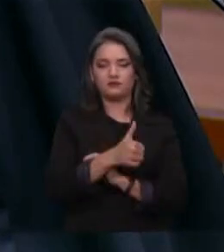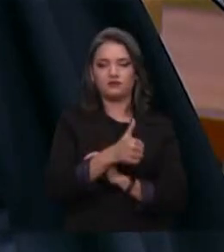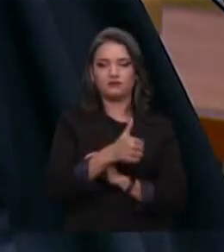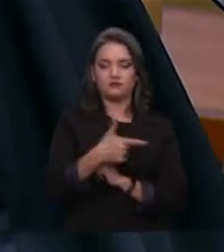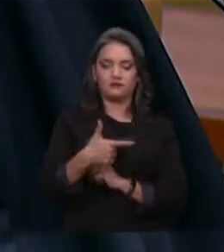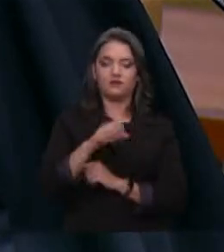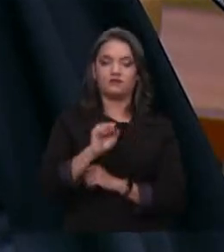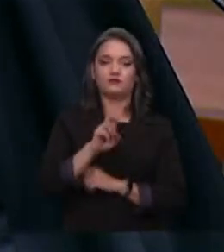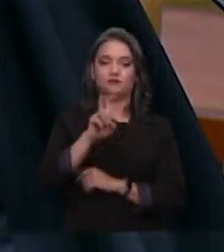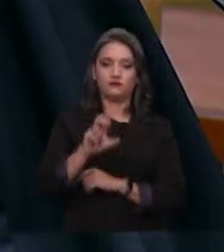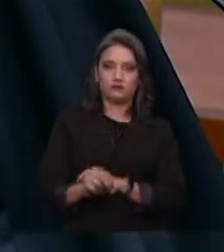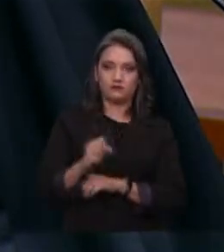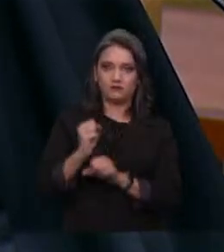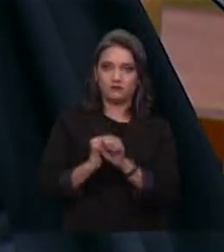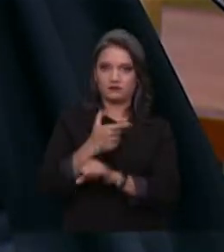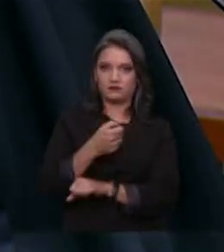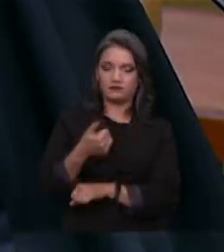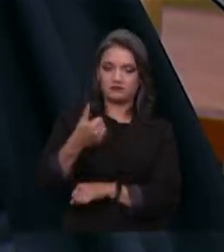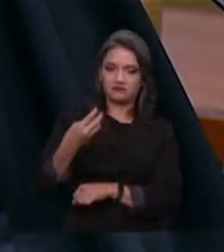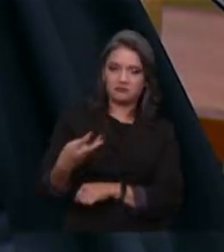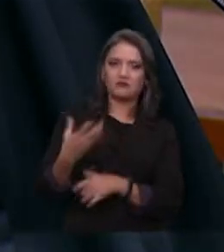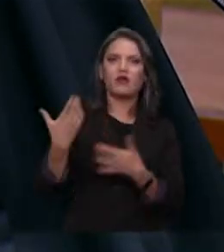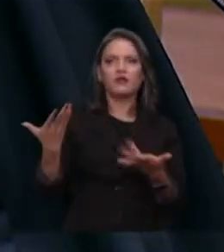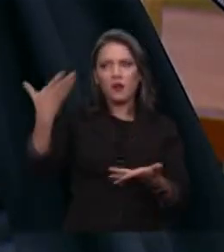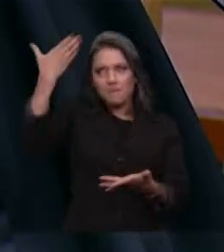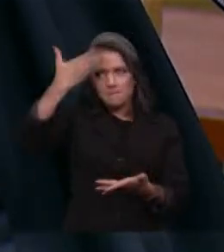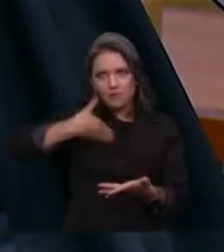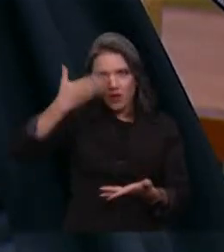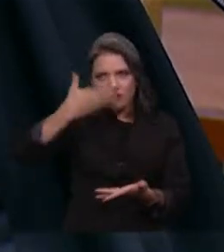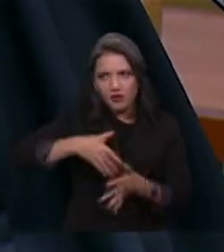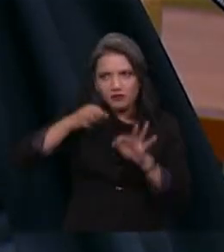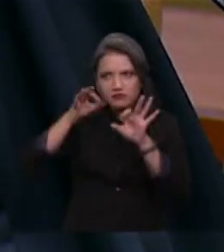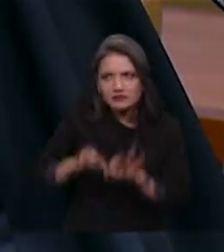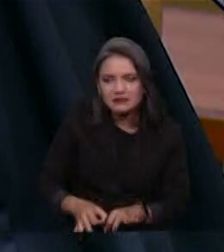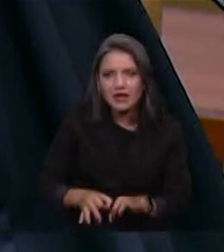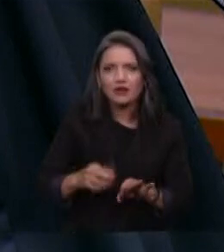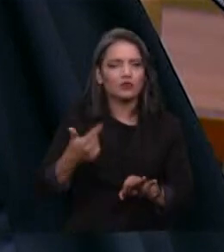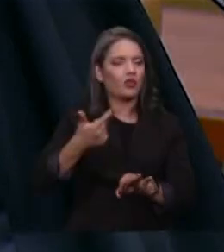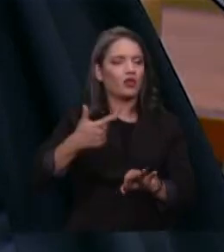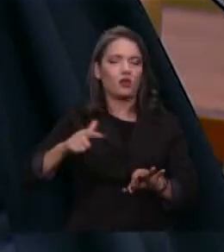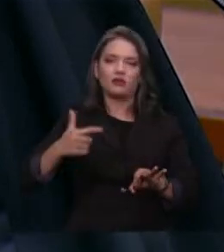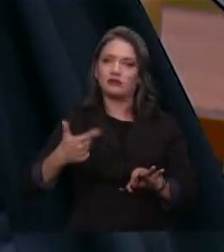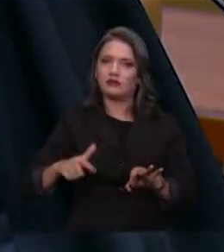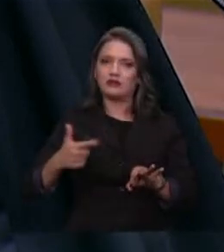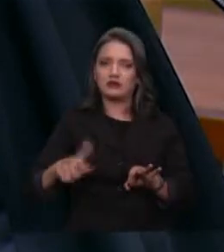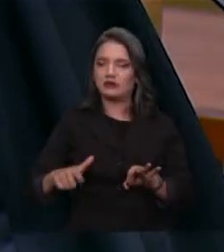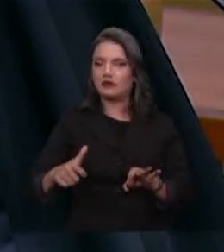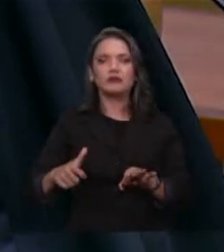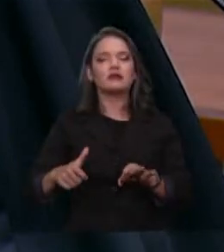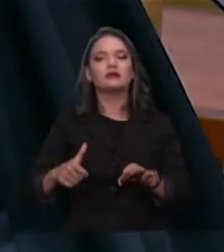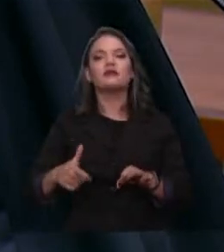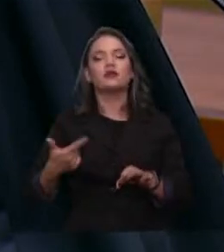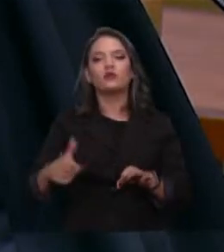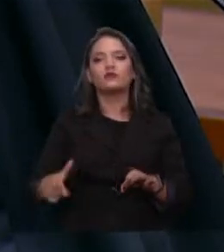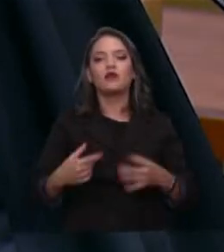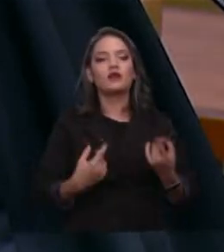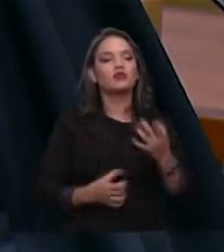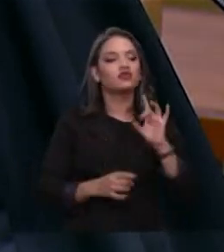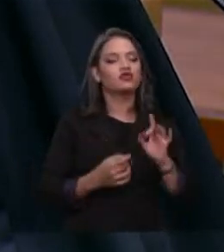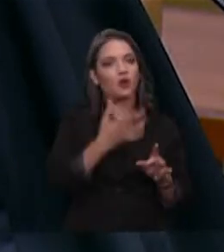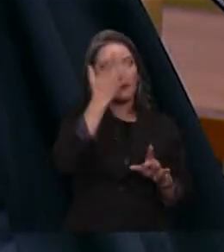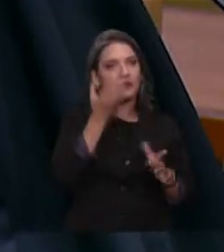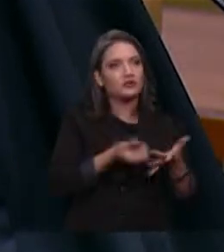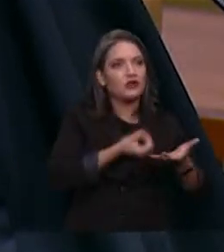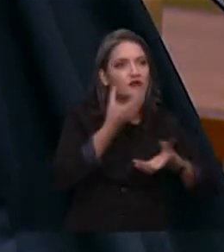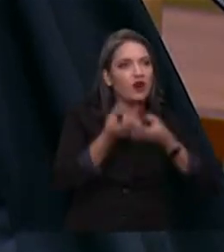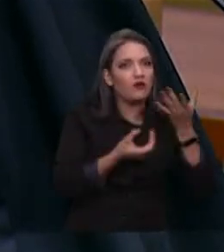de 2013. Logo, não encontramos no conjunto probatório elementos de corroboração aptos a confirmar as declarações prestadas pelos colaboradores